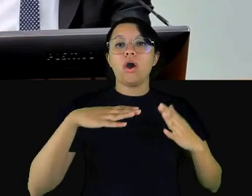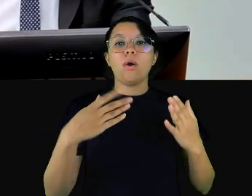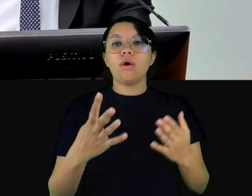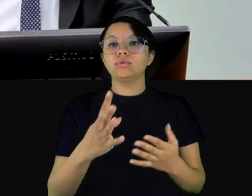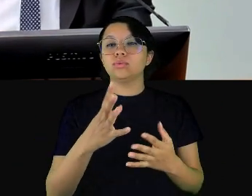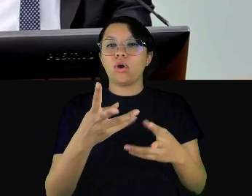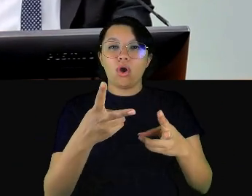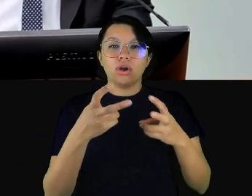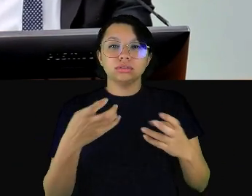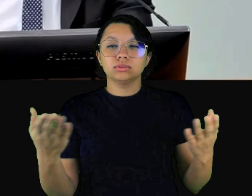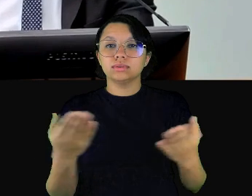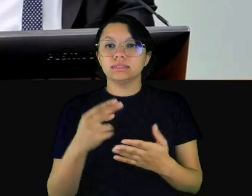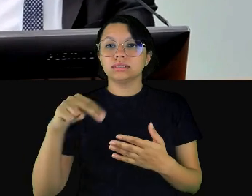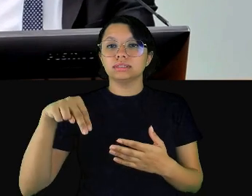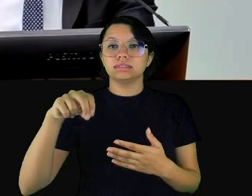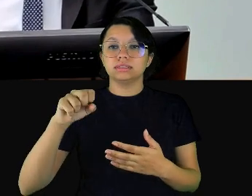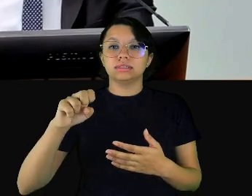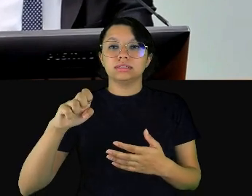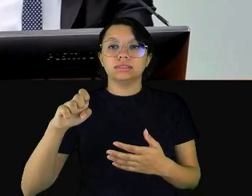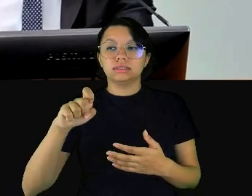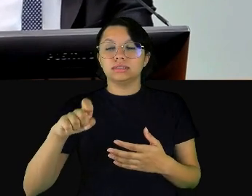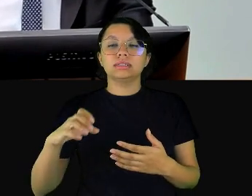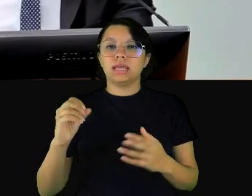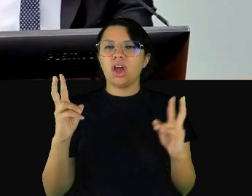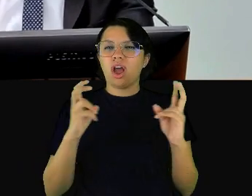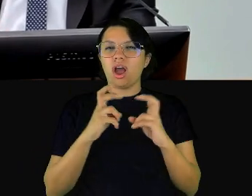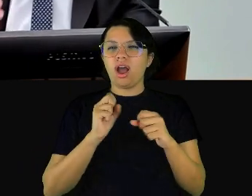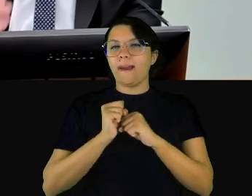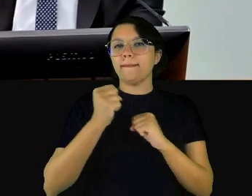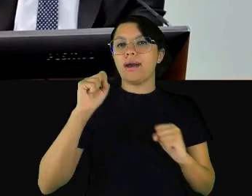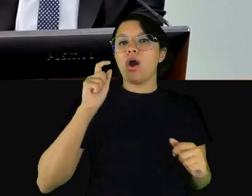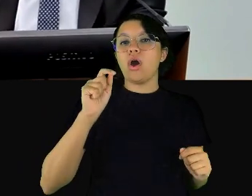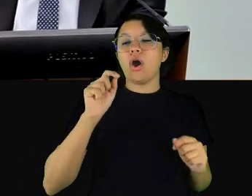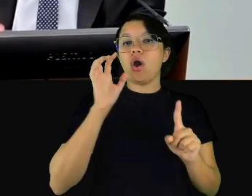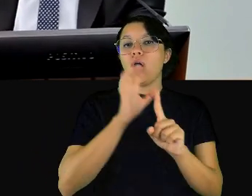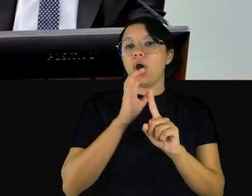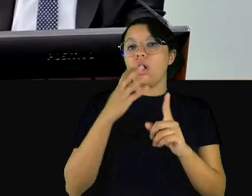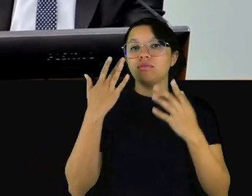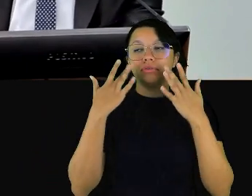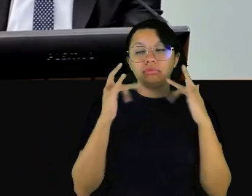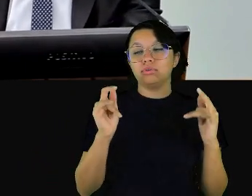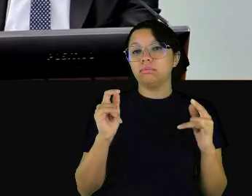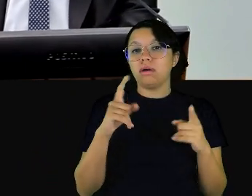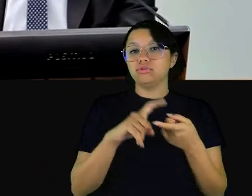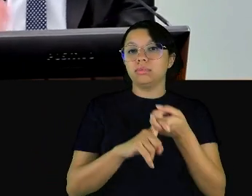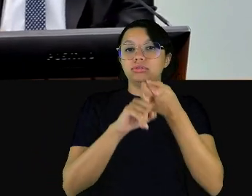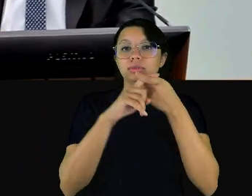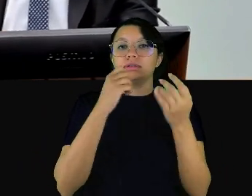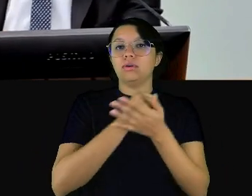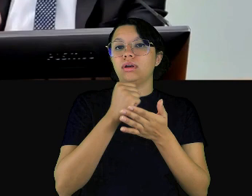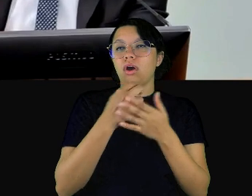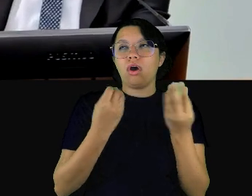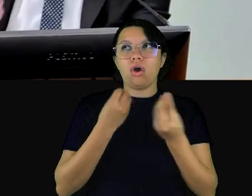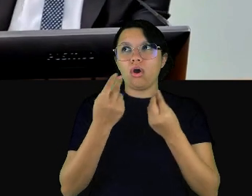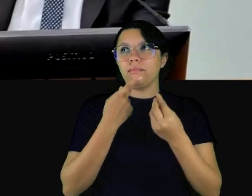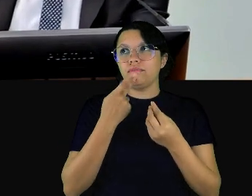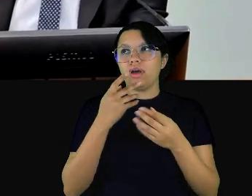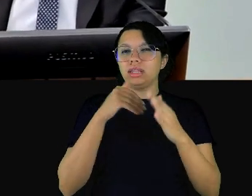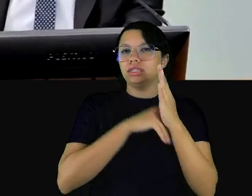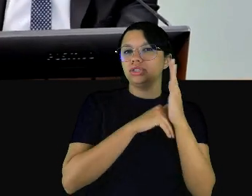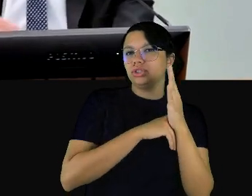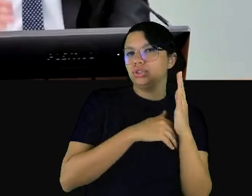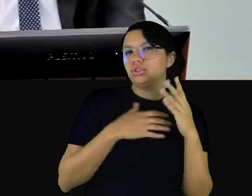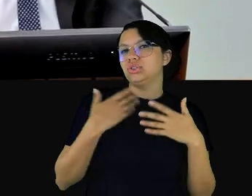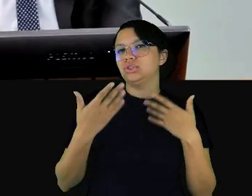esse nexo. E aí o litígio se torna muito maior do que os efeitos comuns de uma suspensão contratual, como eu disse,